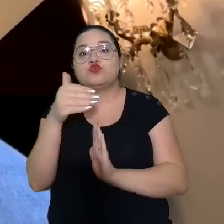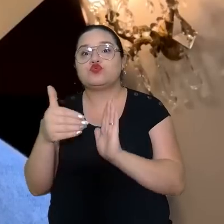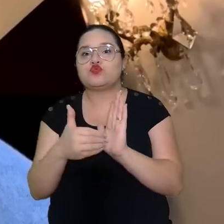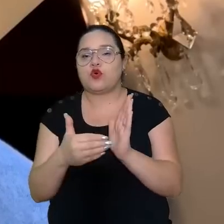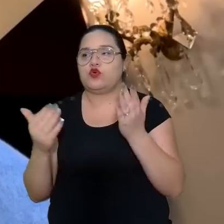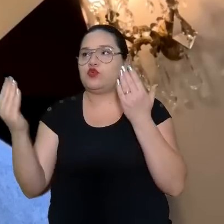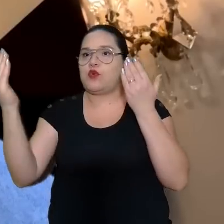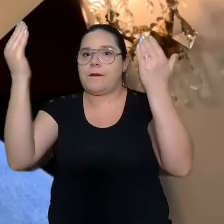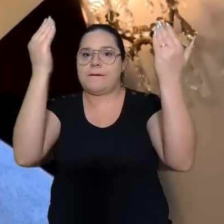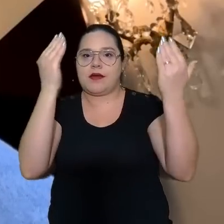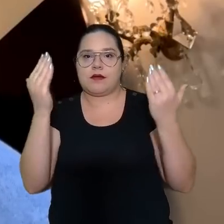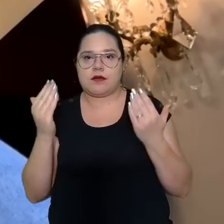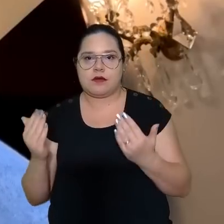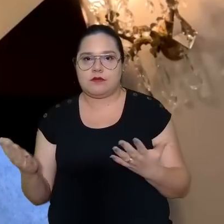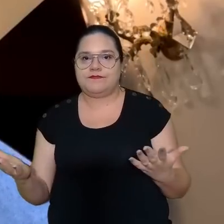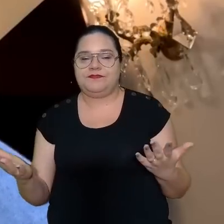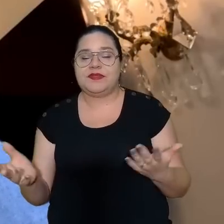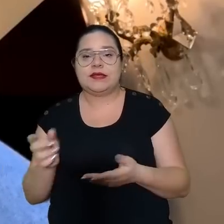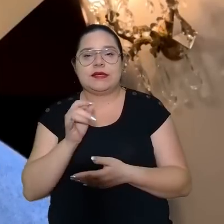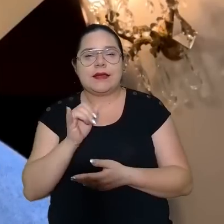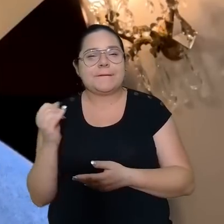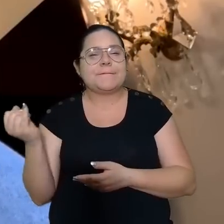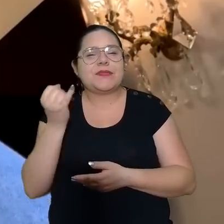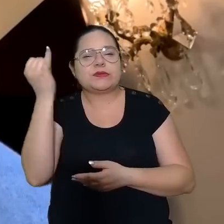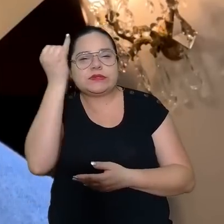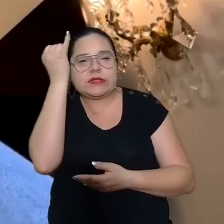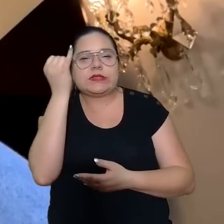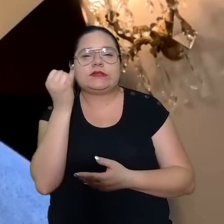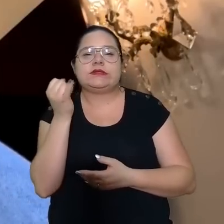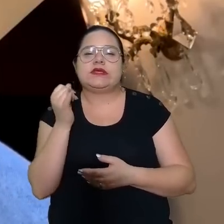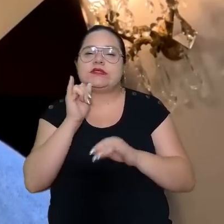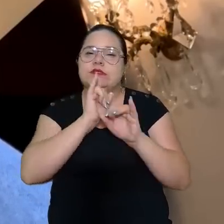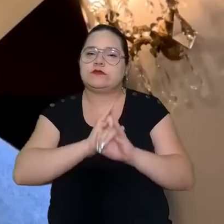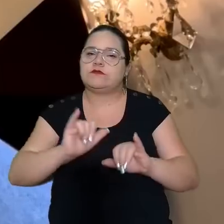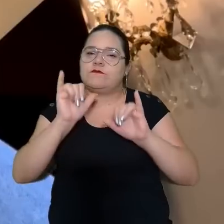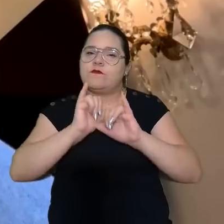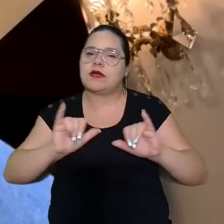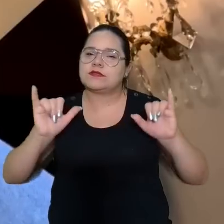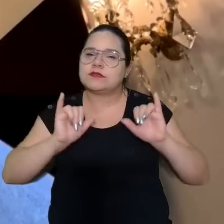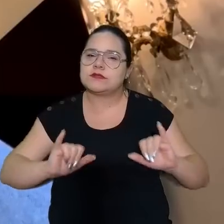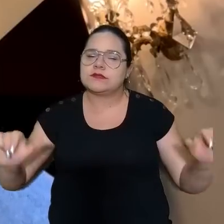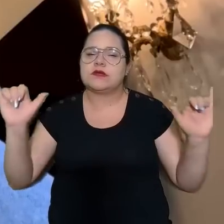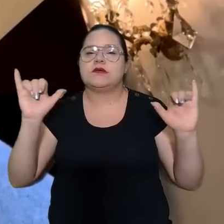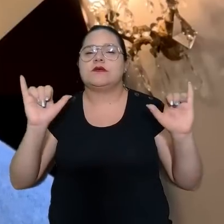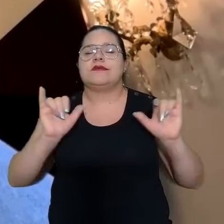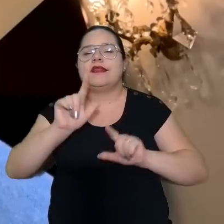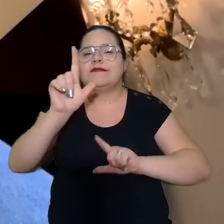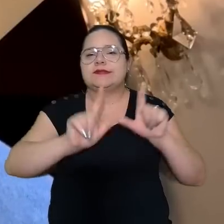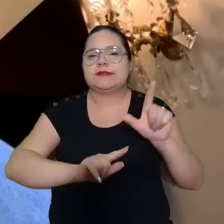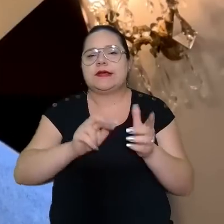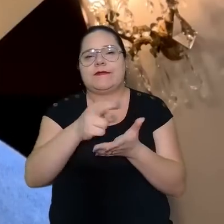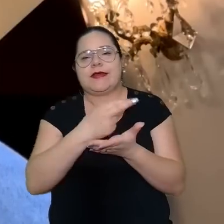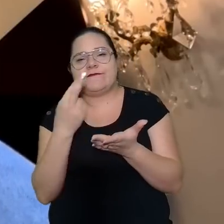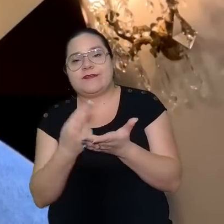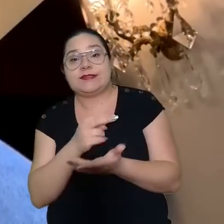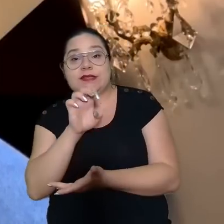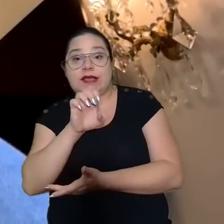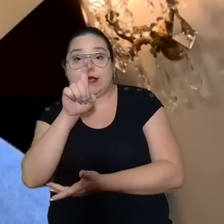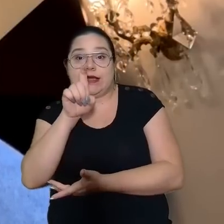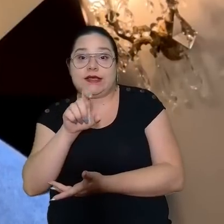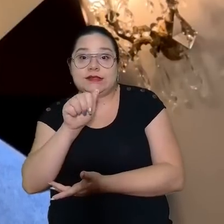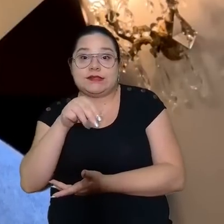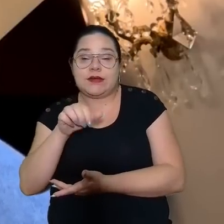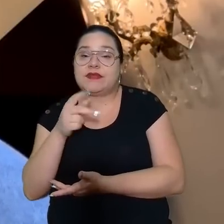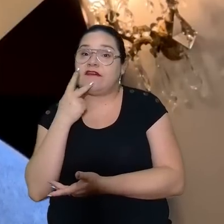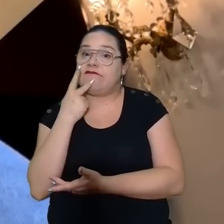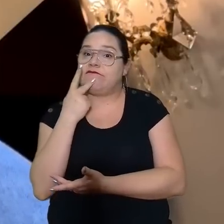que vários veículos com muita credibilidade, como a Exame, por exemplo, vem fazendo,